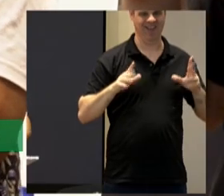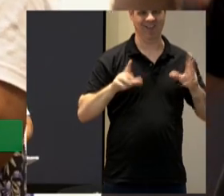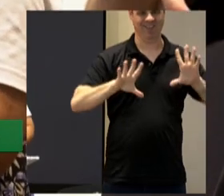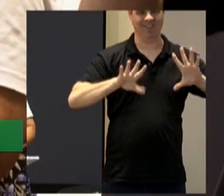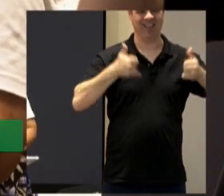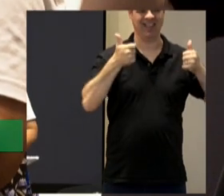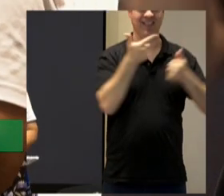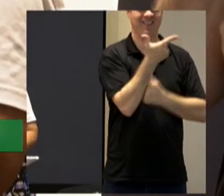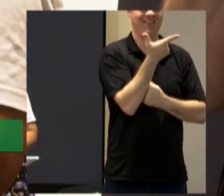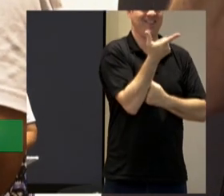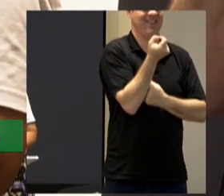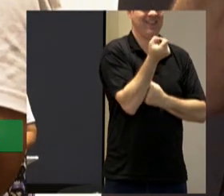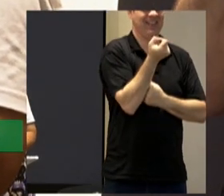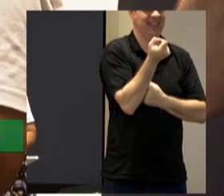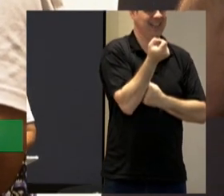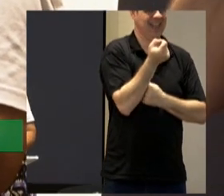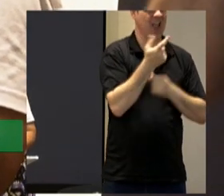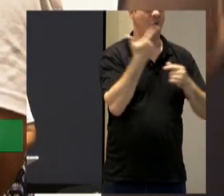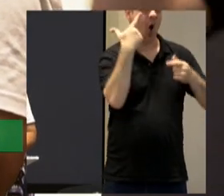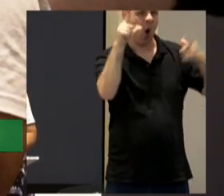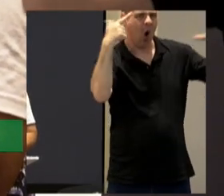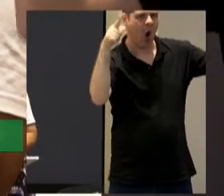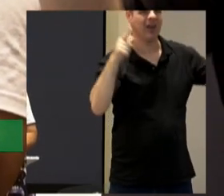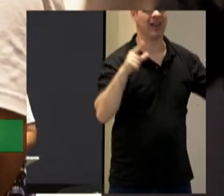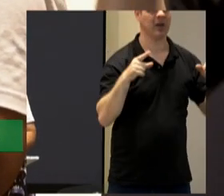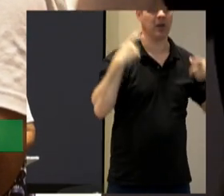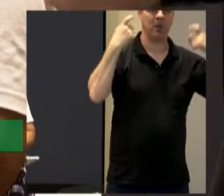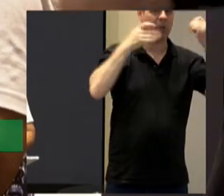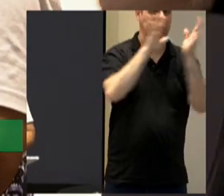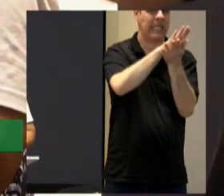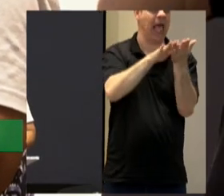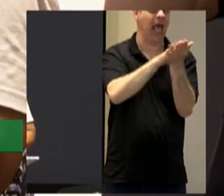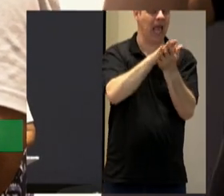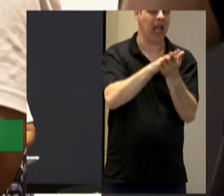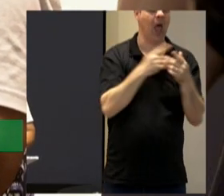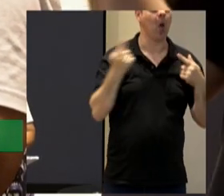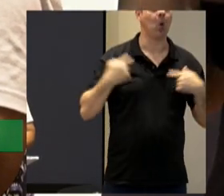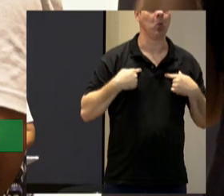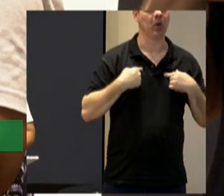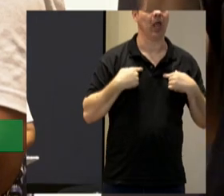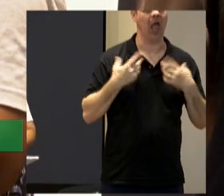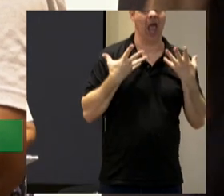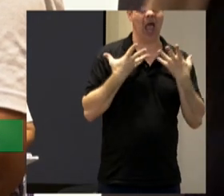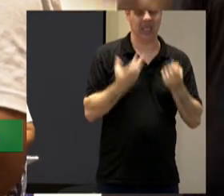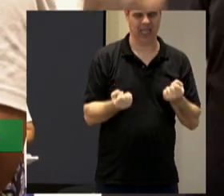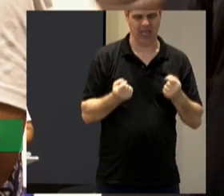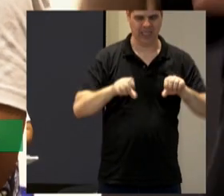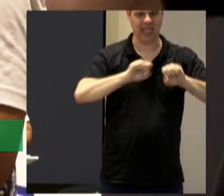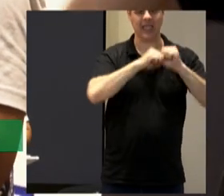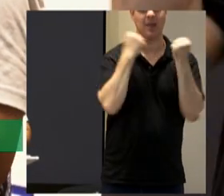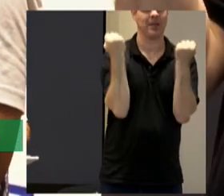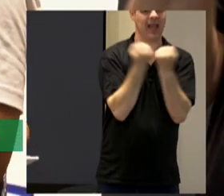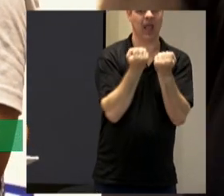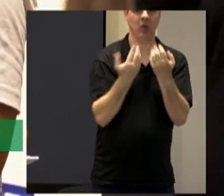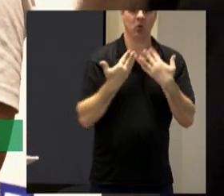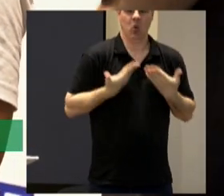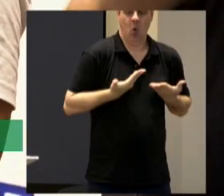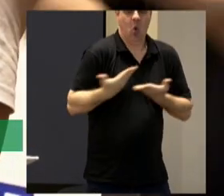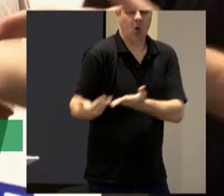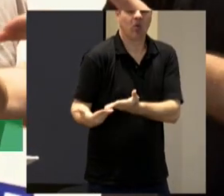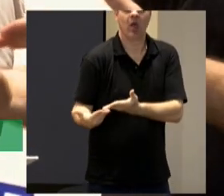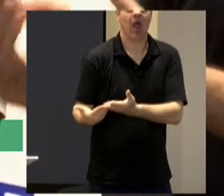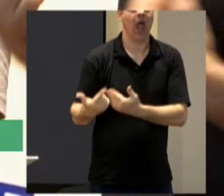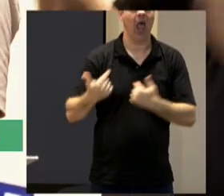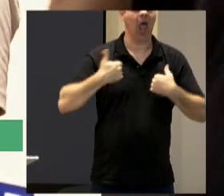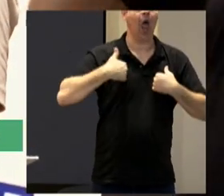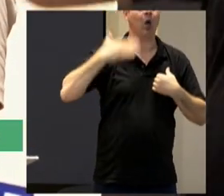preocupado com absolutamente nada o ano inteiro. E uma das minhas motivações, e porque eu aceito vir a esse seminário, sempre que me convido, é